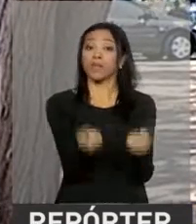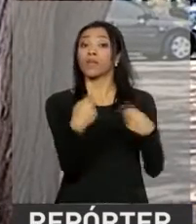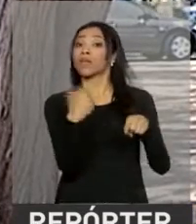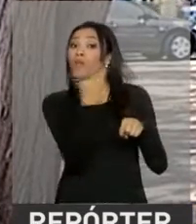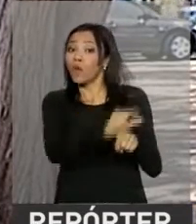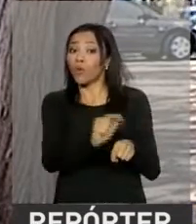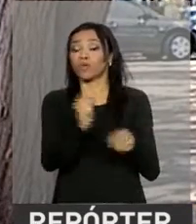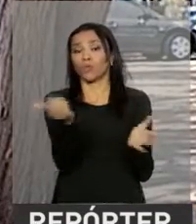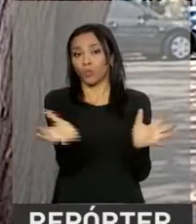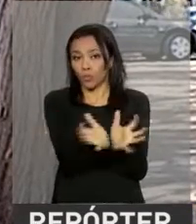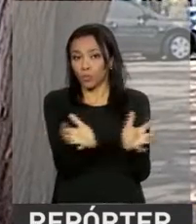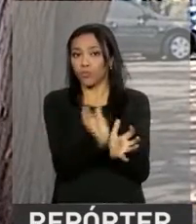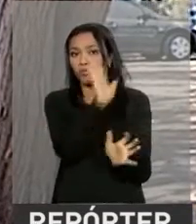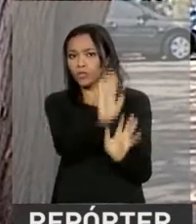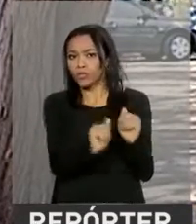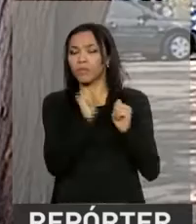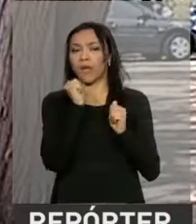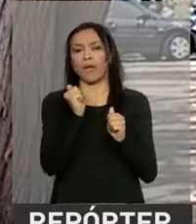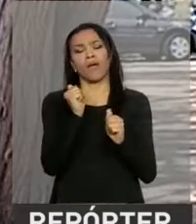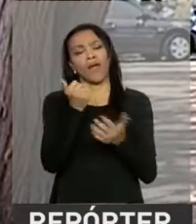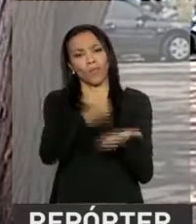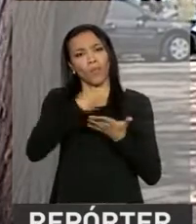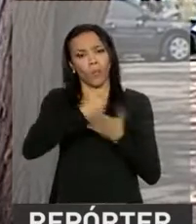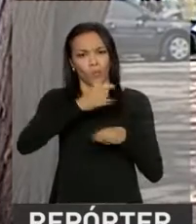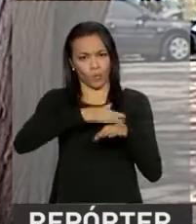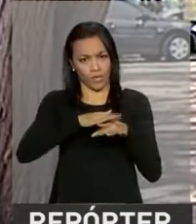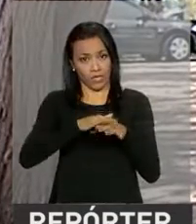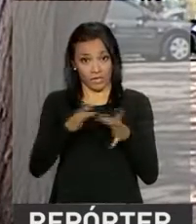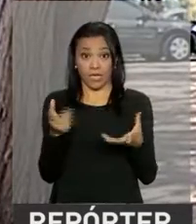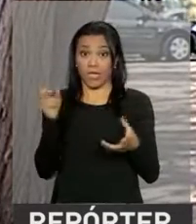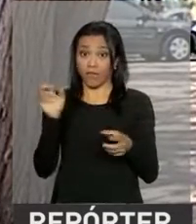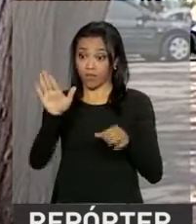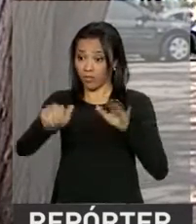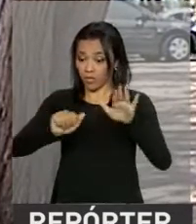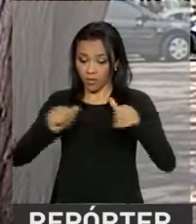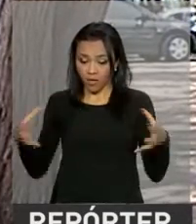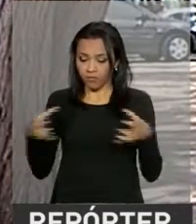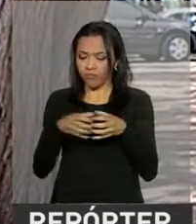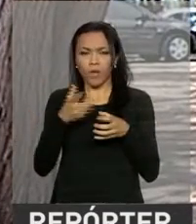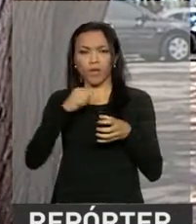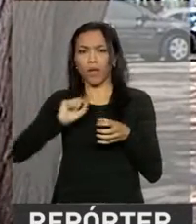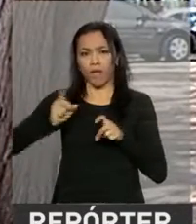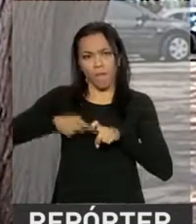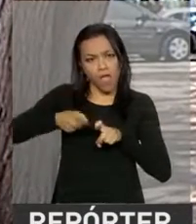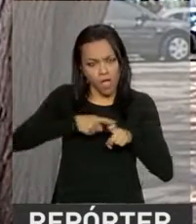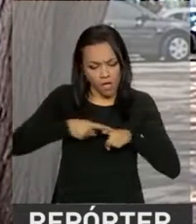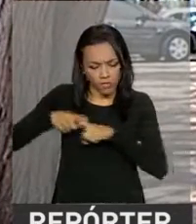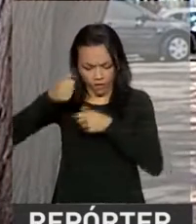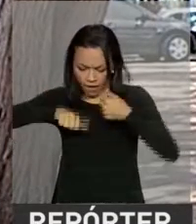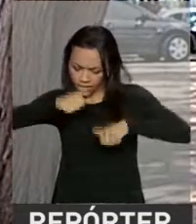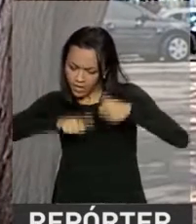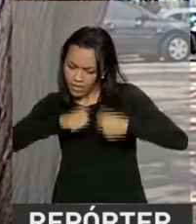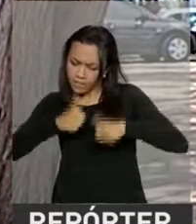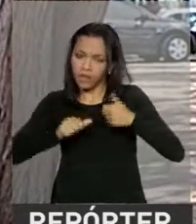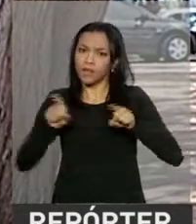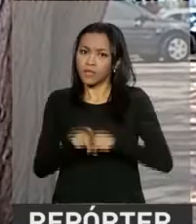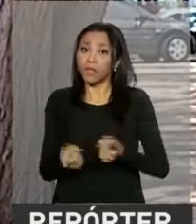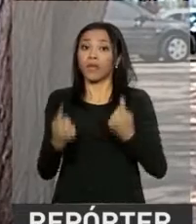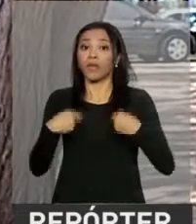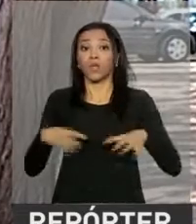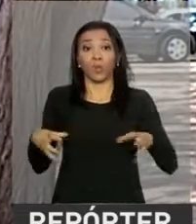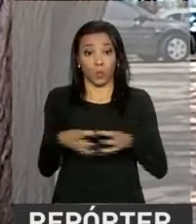para a revisão dos benefícios essa revisão será feita por médicos peritos do inss e pelos supervisores